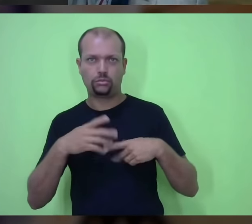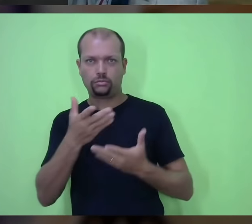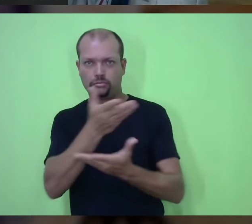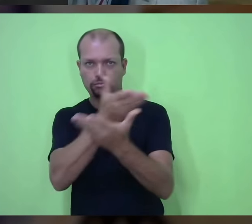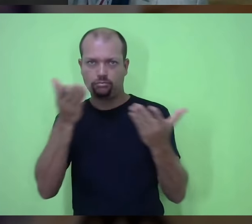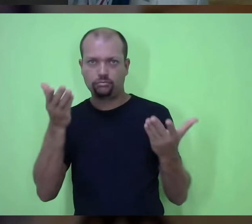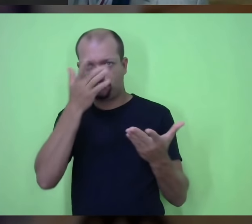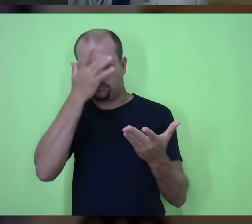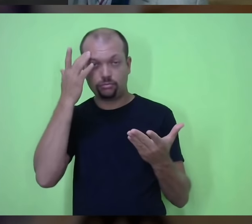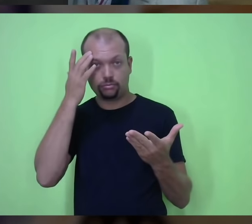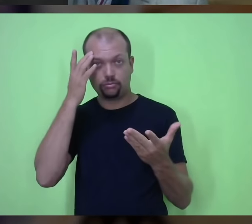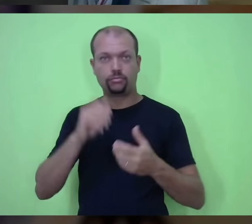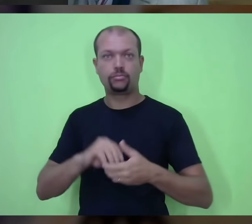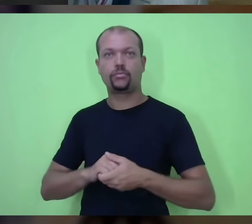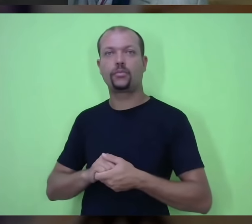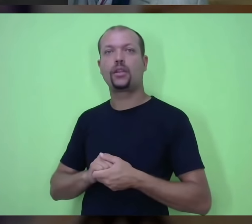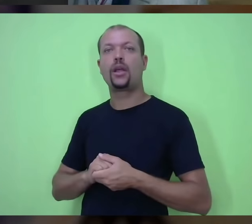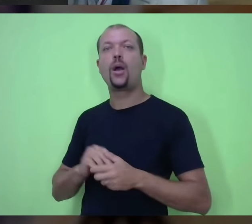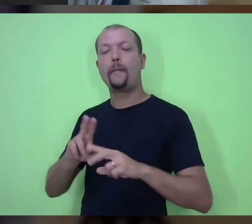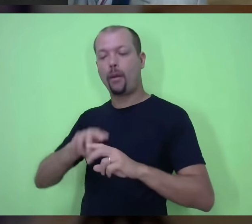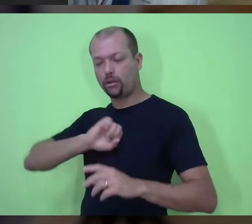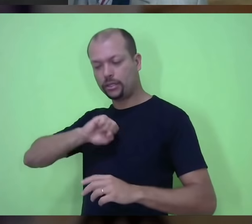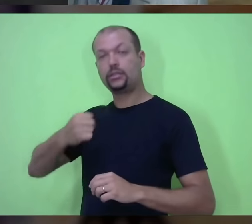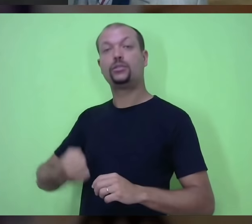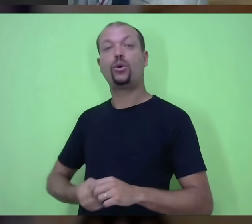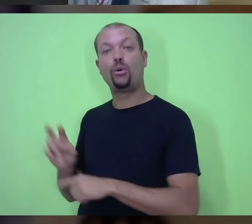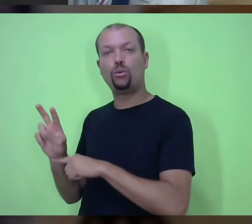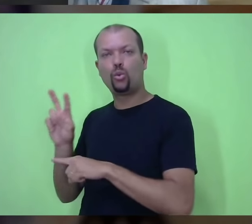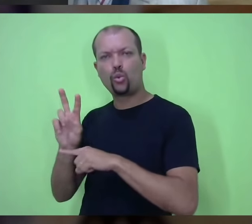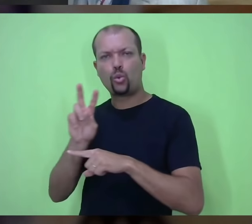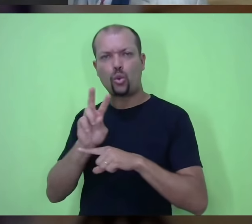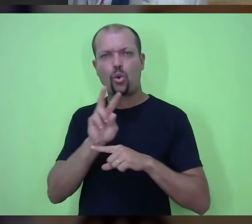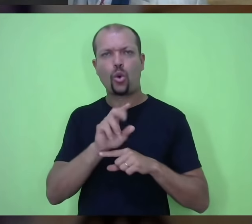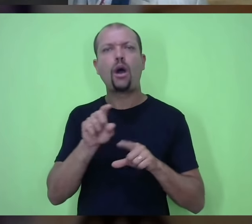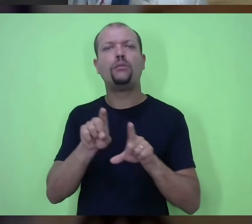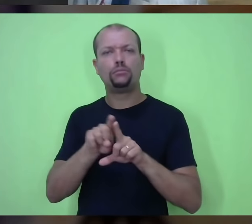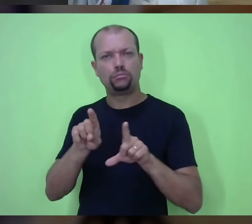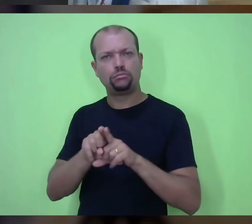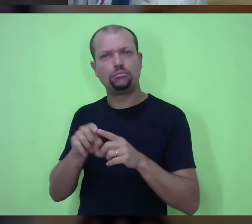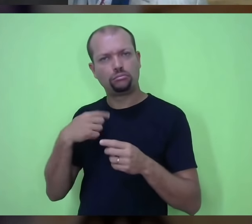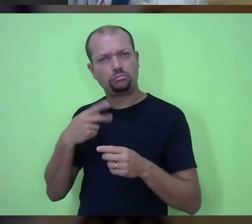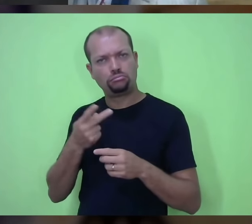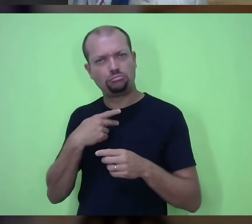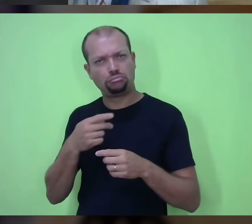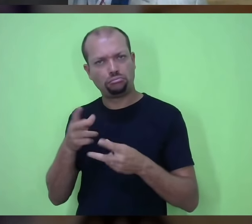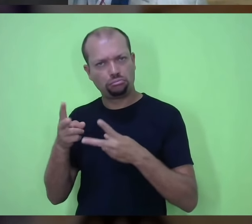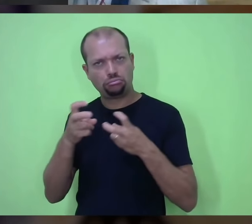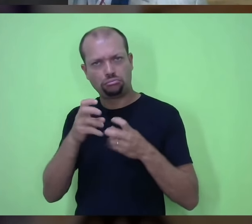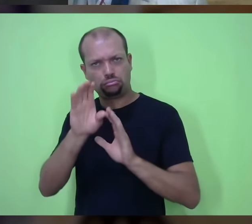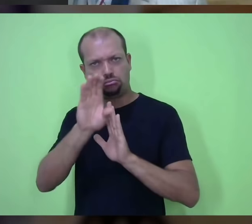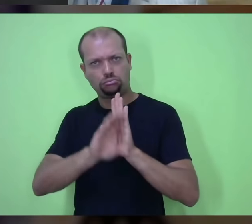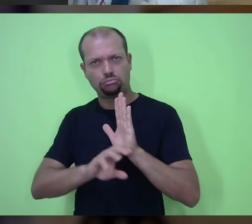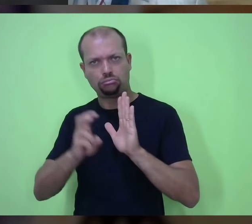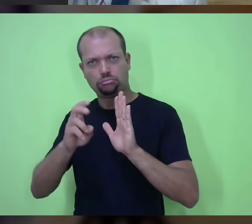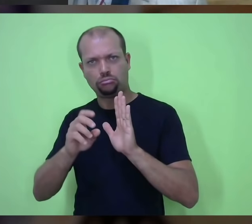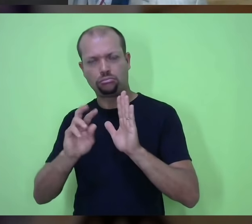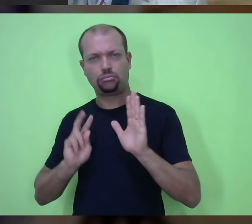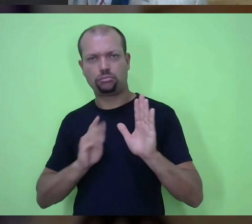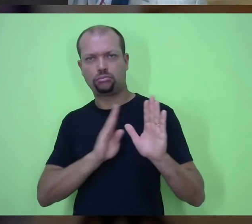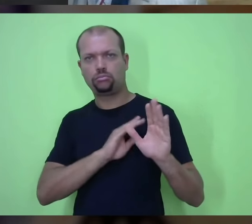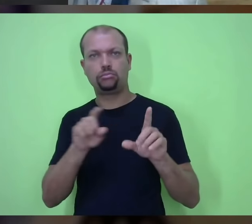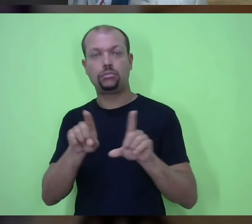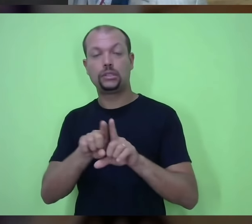através tanto do aspecto de sumo sacerdote, a gente vê isso mais detalhado e explícito, né, principalmente a partir do capítulo 5 do livro de